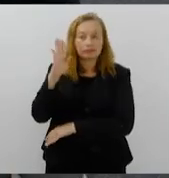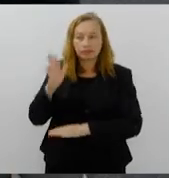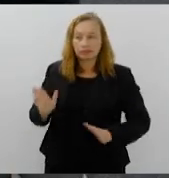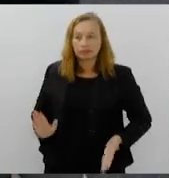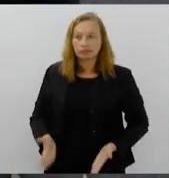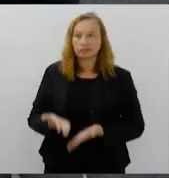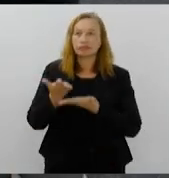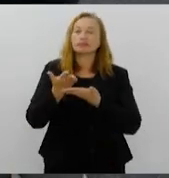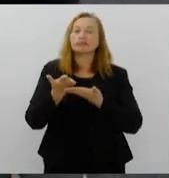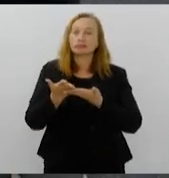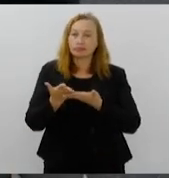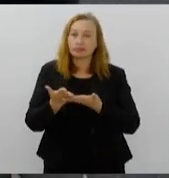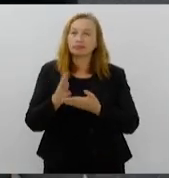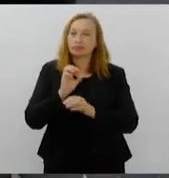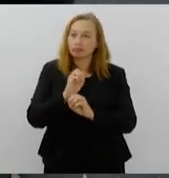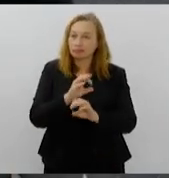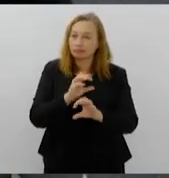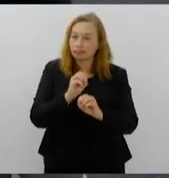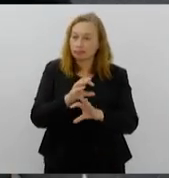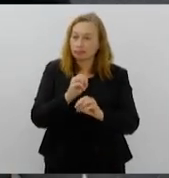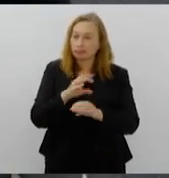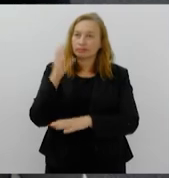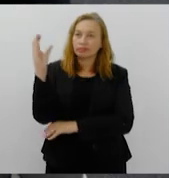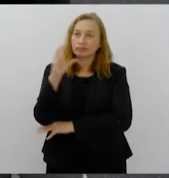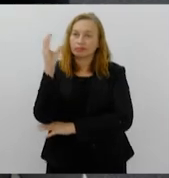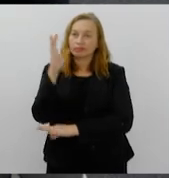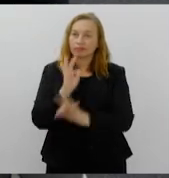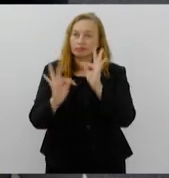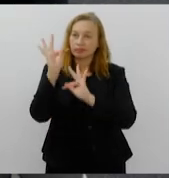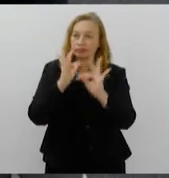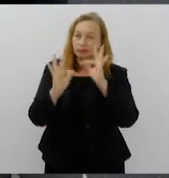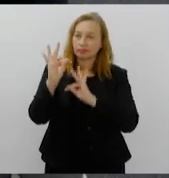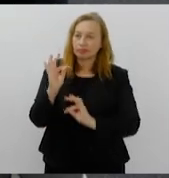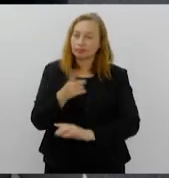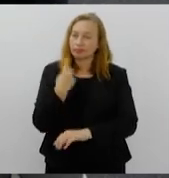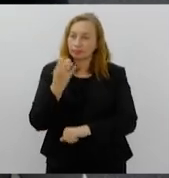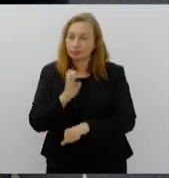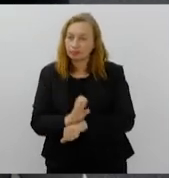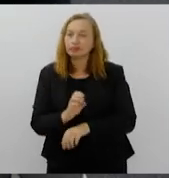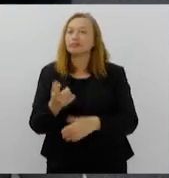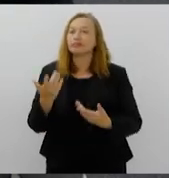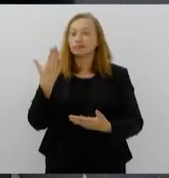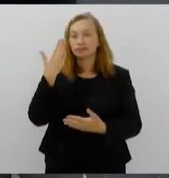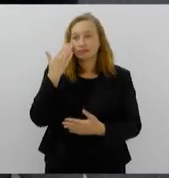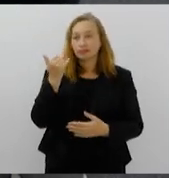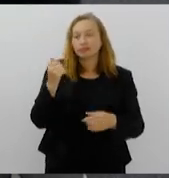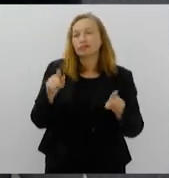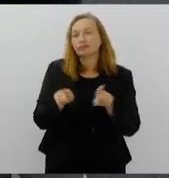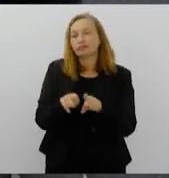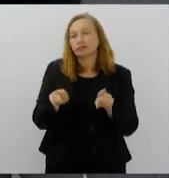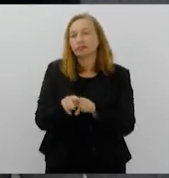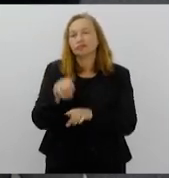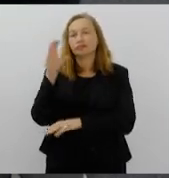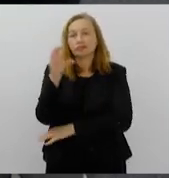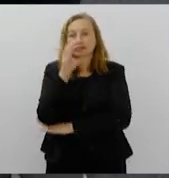incentivo ao ensino de ciências e tecnologia no nosso Estado. Sei também que a ciência